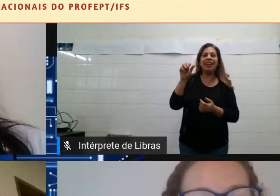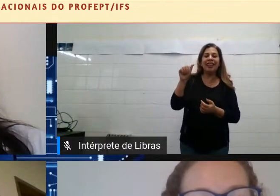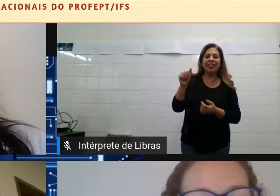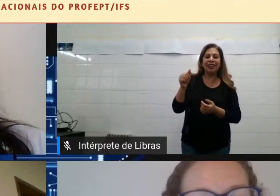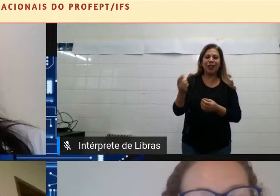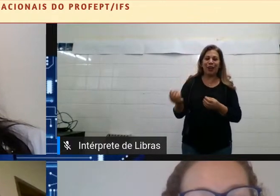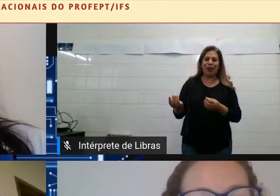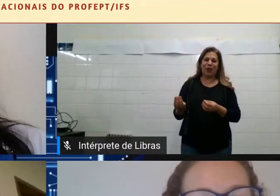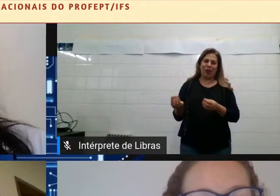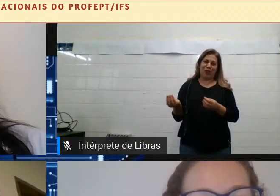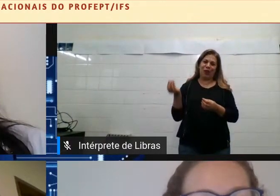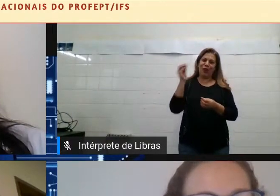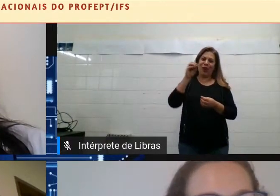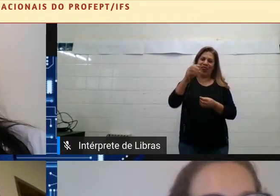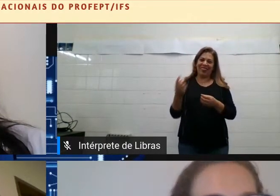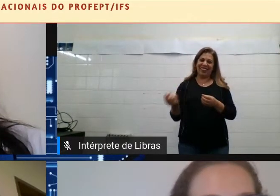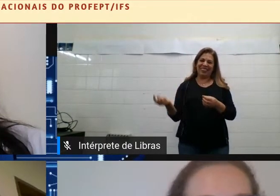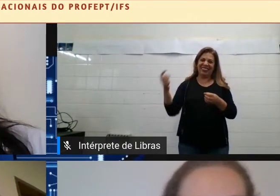Ieda de volta também.